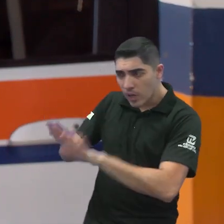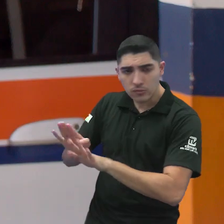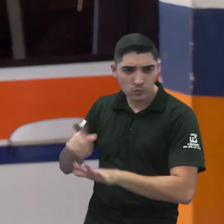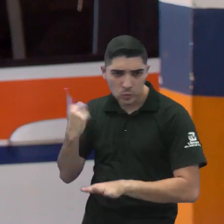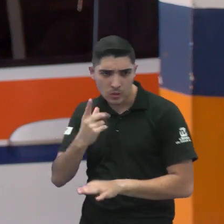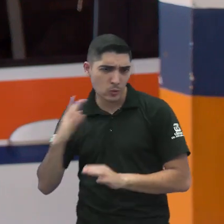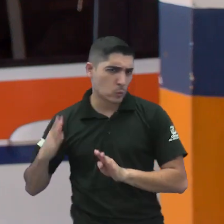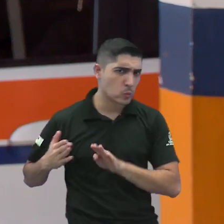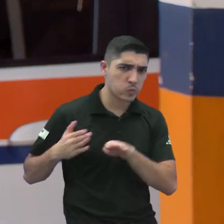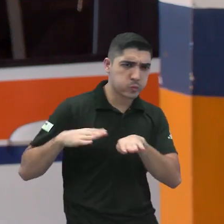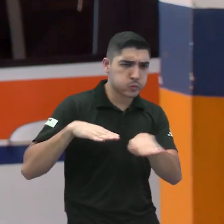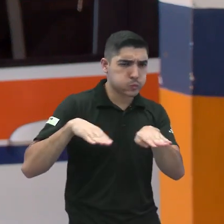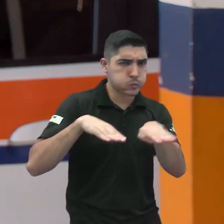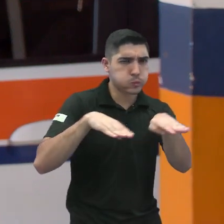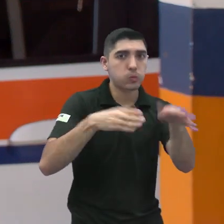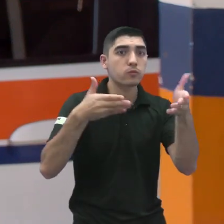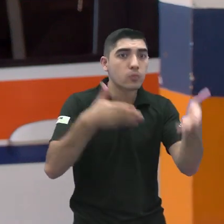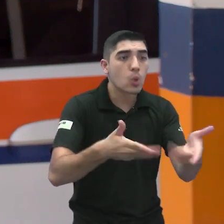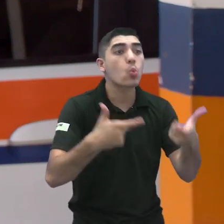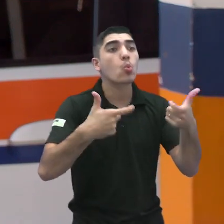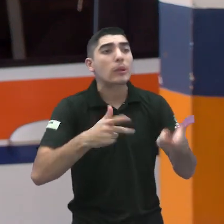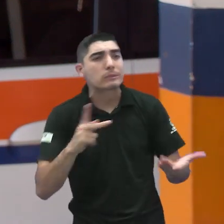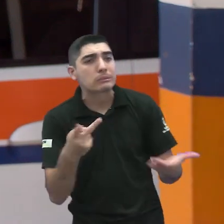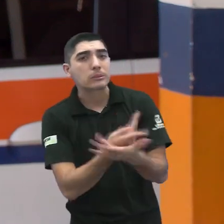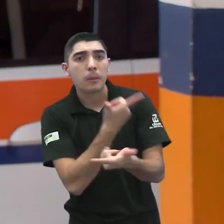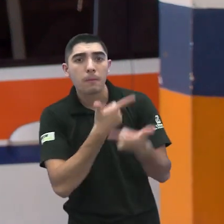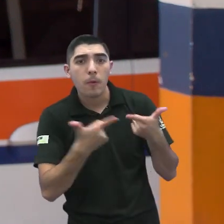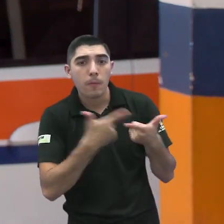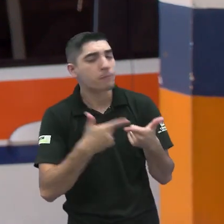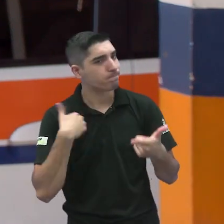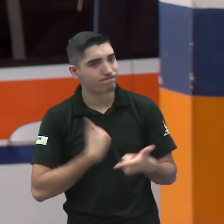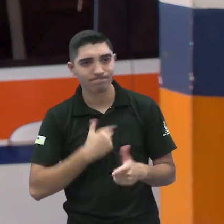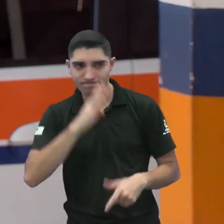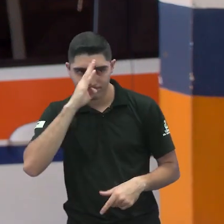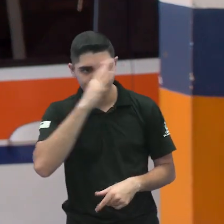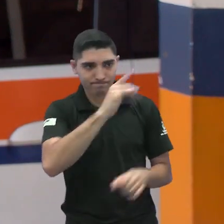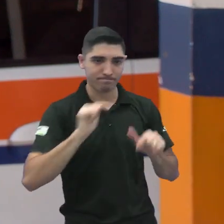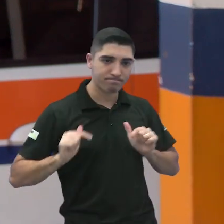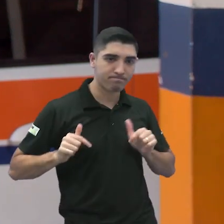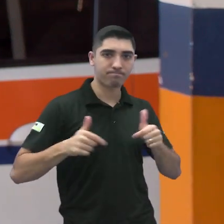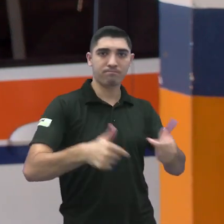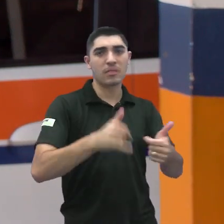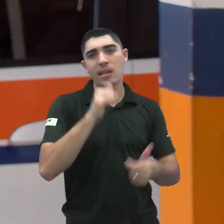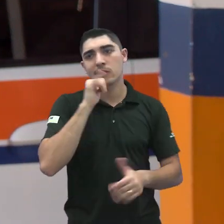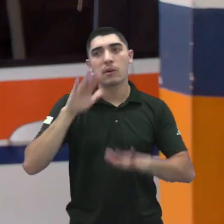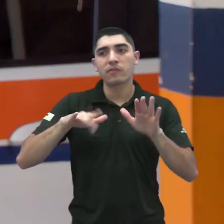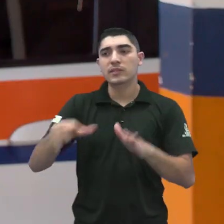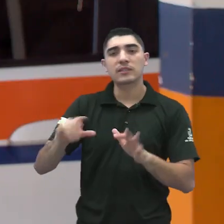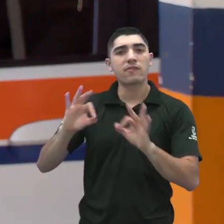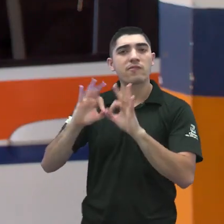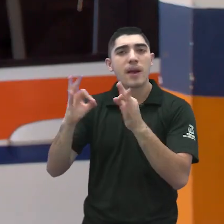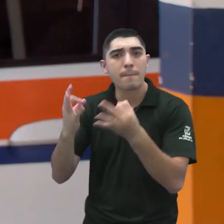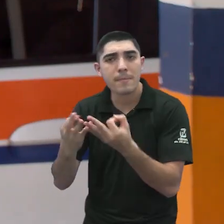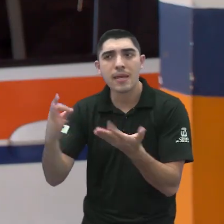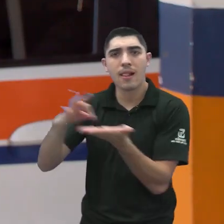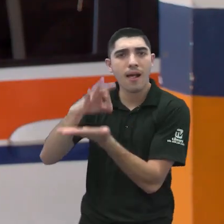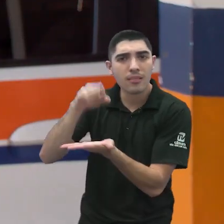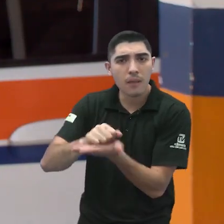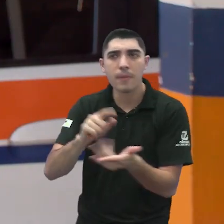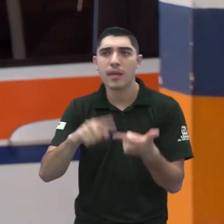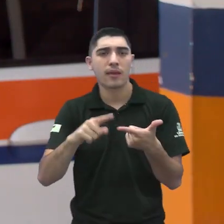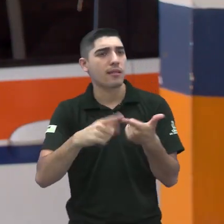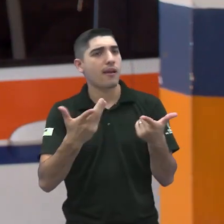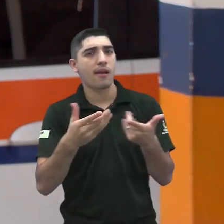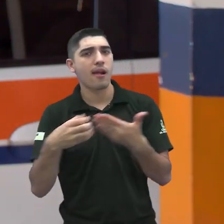base e vai todo mundo ajudar na gestão do risco, né? Pode ser um cadastramento de família, pode